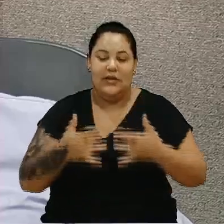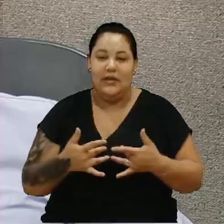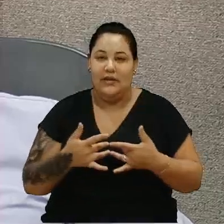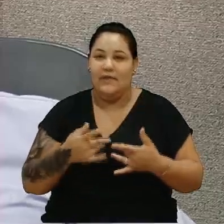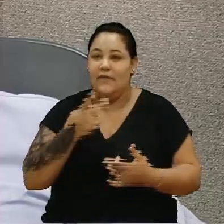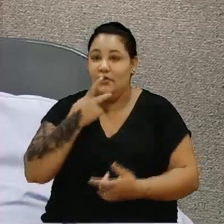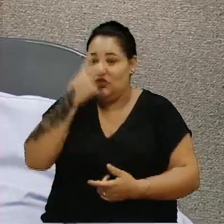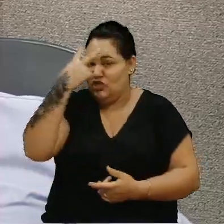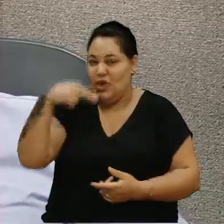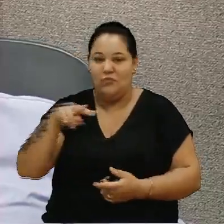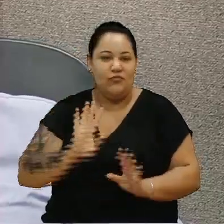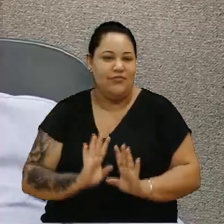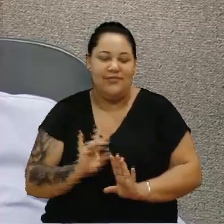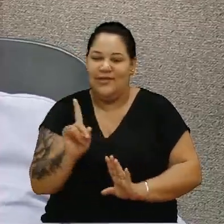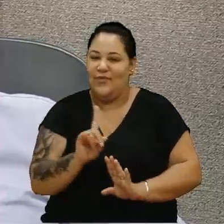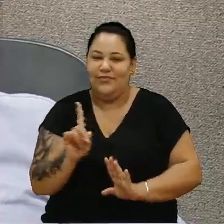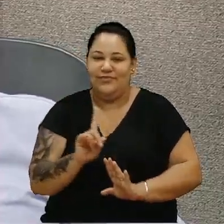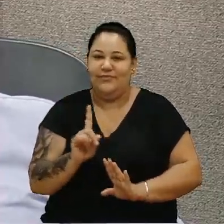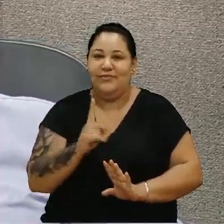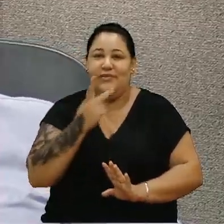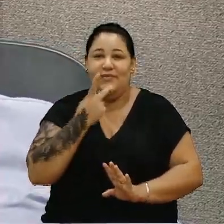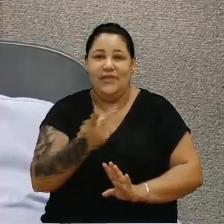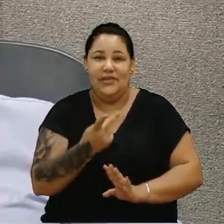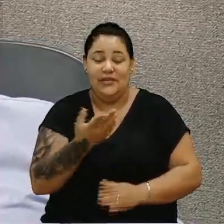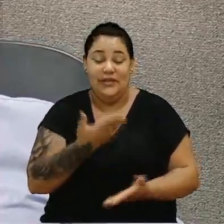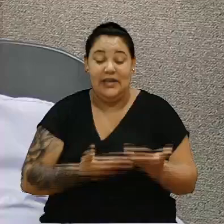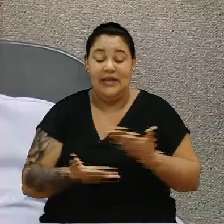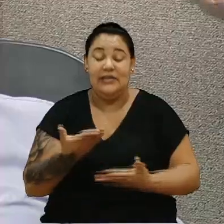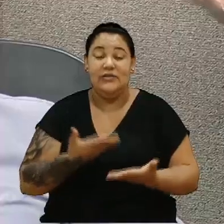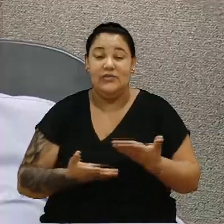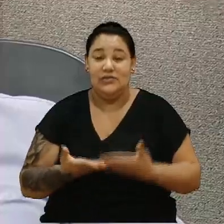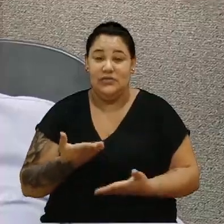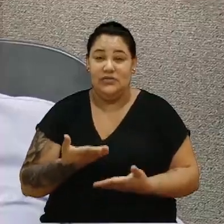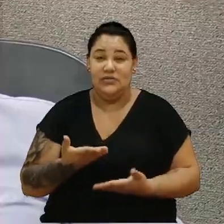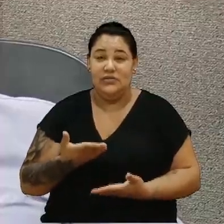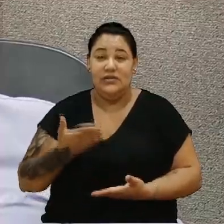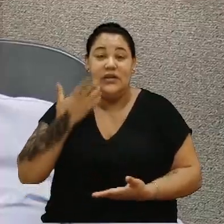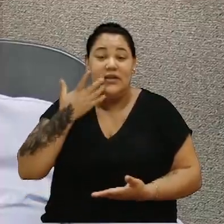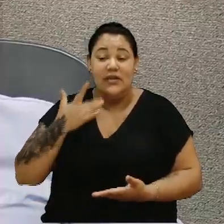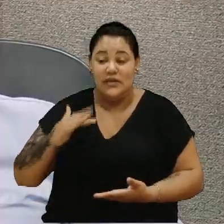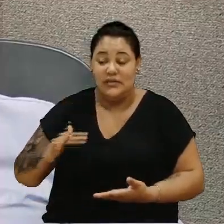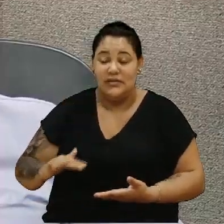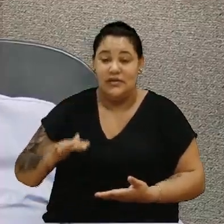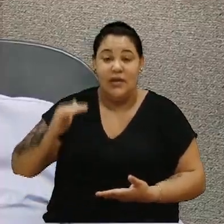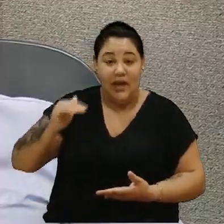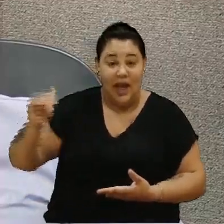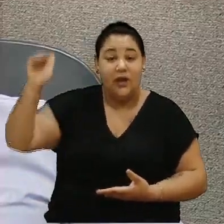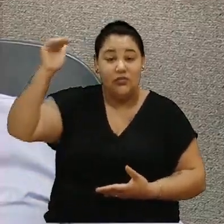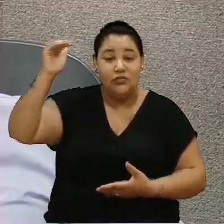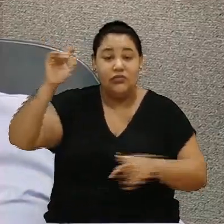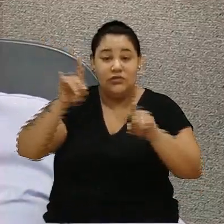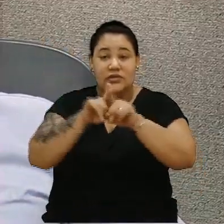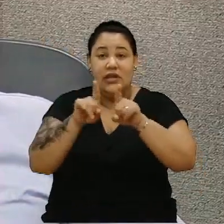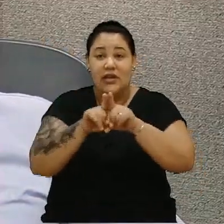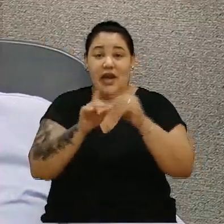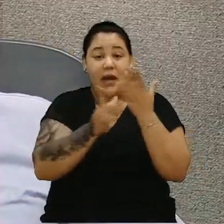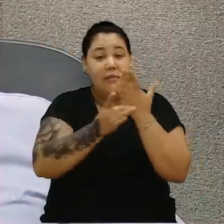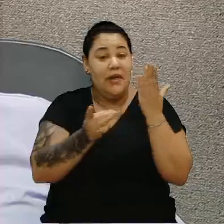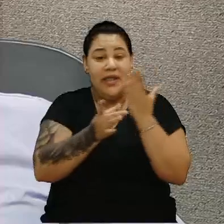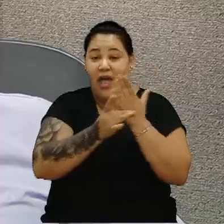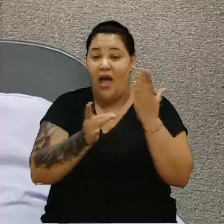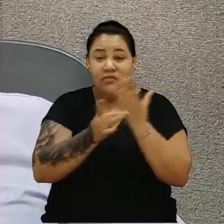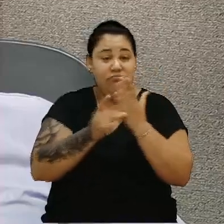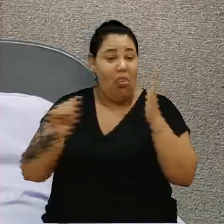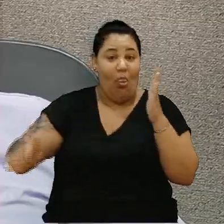de forma alguma. Nós estamos tratando de crianças e de adultos que têm habilidades acima da média